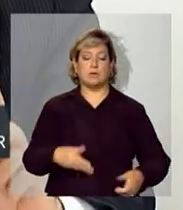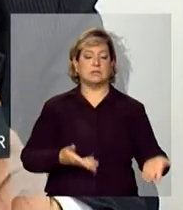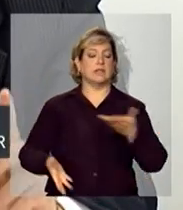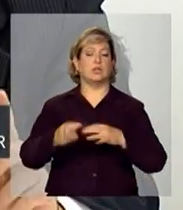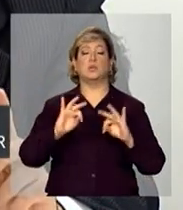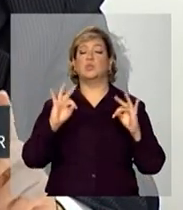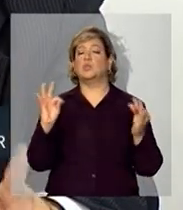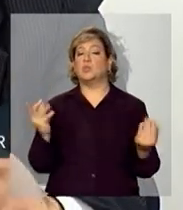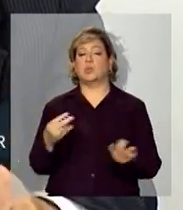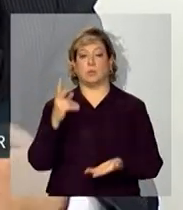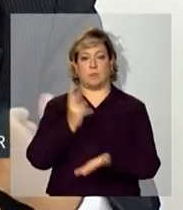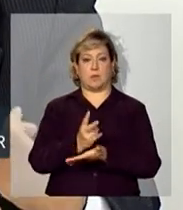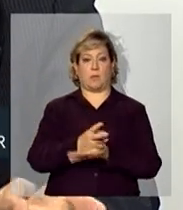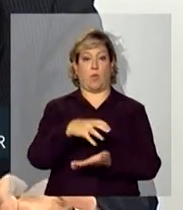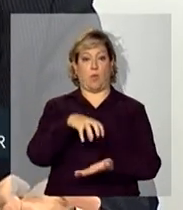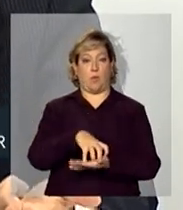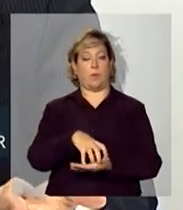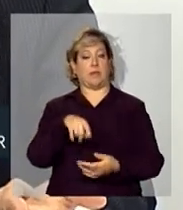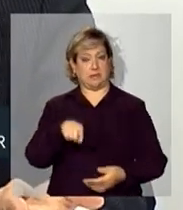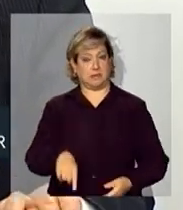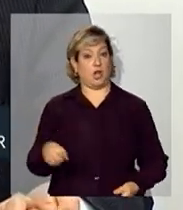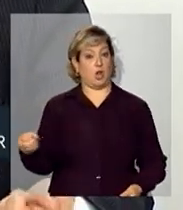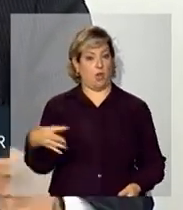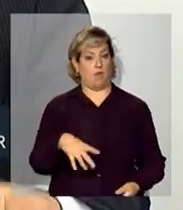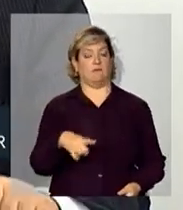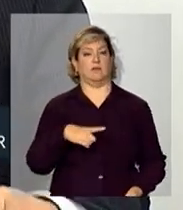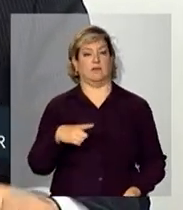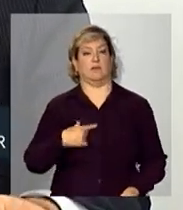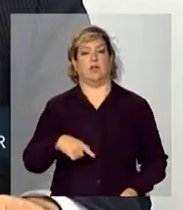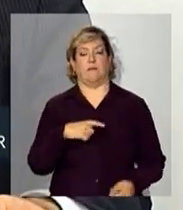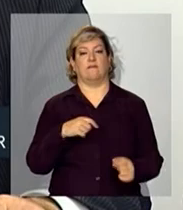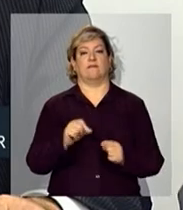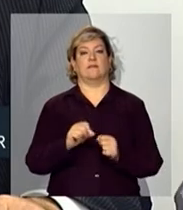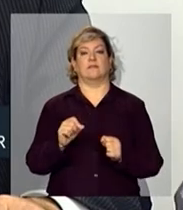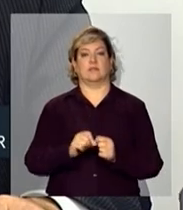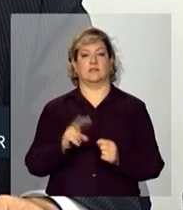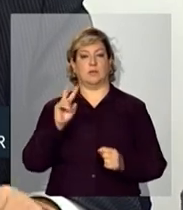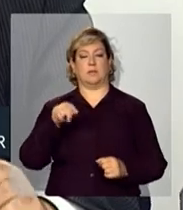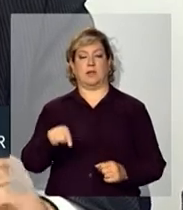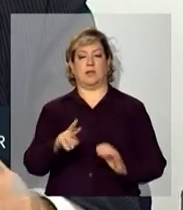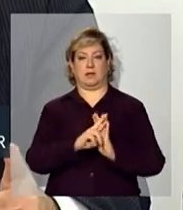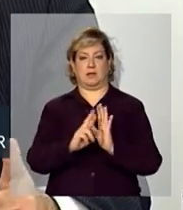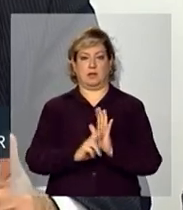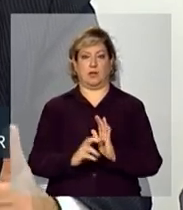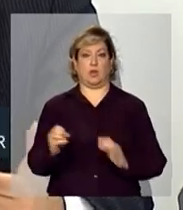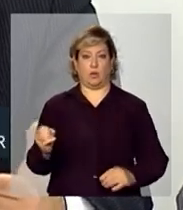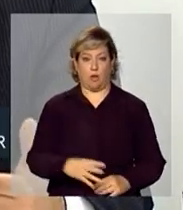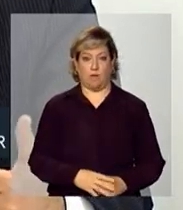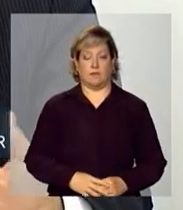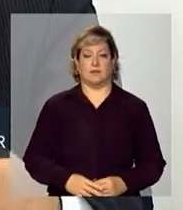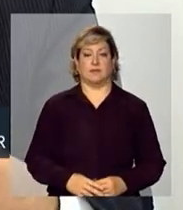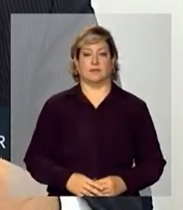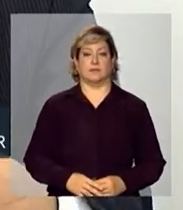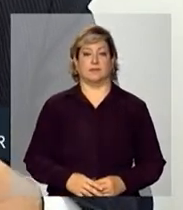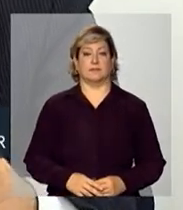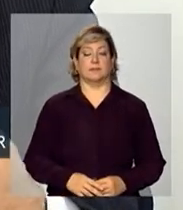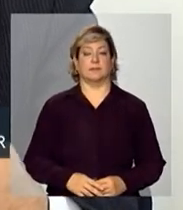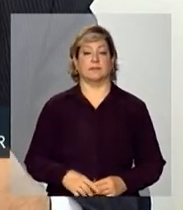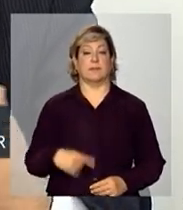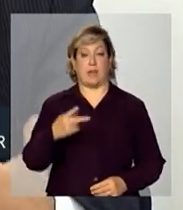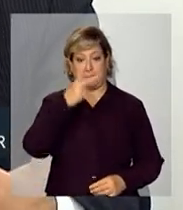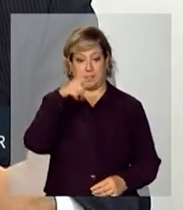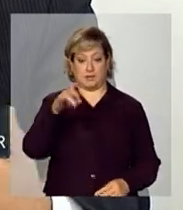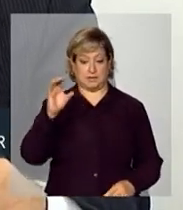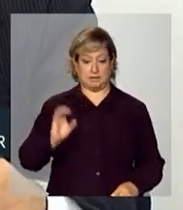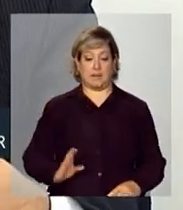os serviços do mesmo grupo Isso é uma outra inovação que nós estamos trazendo para esse regulamento Ou seja que o